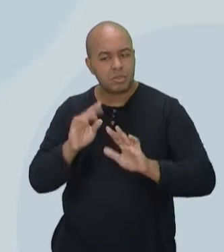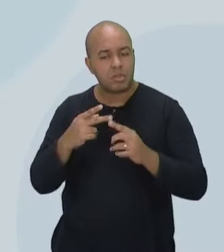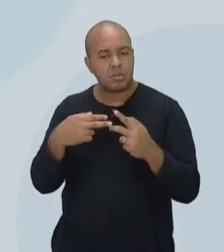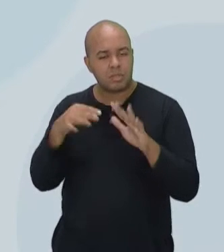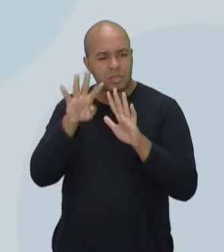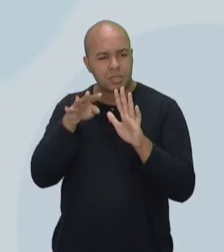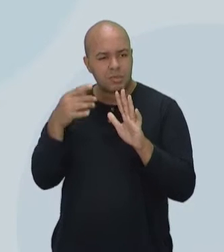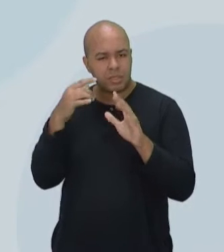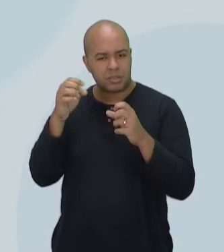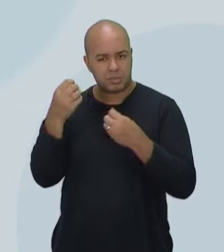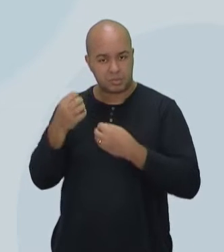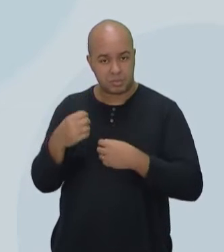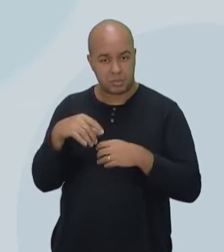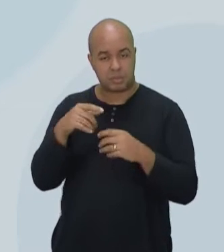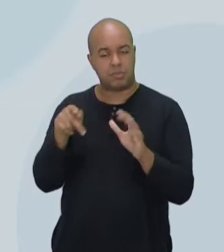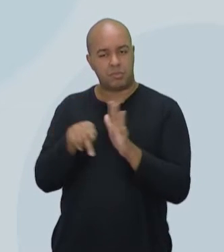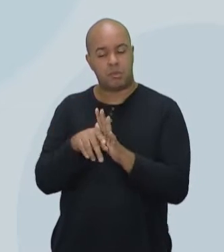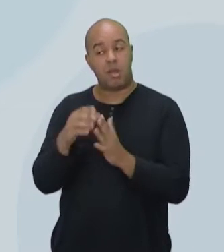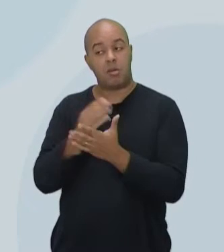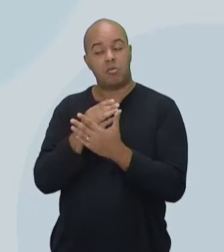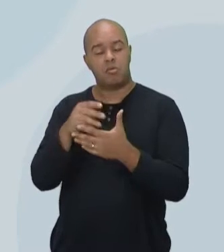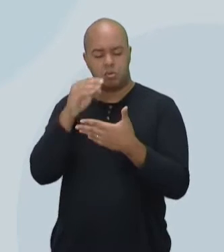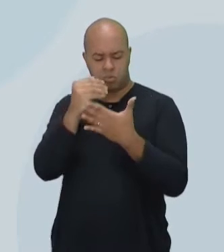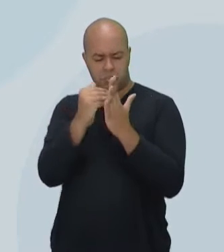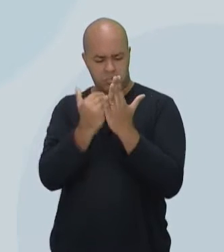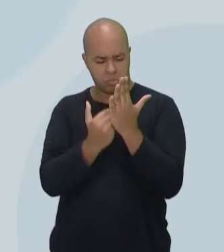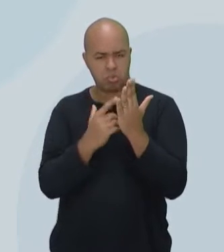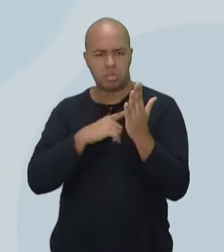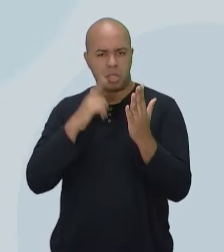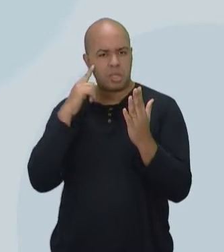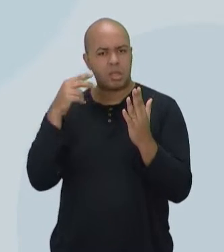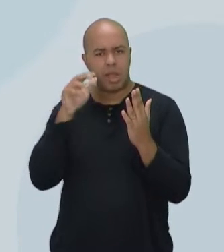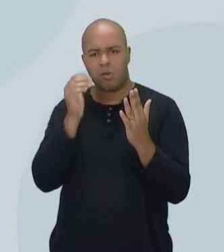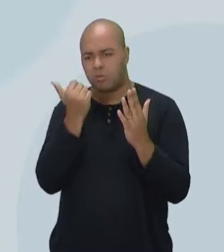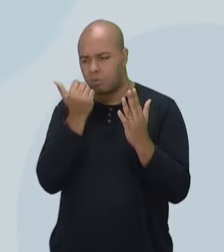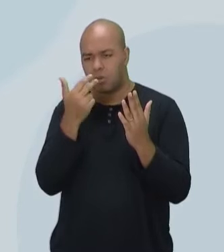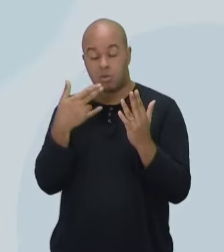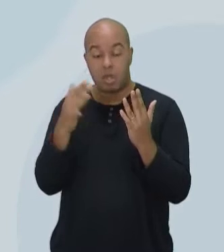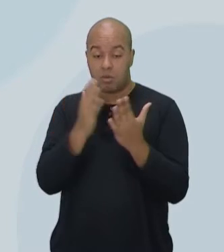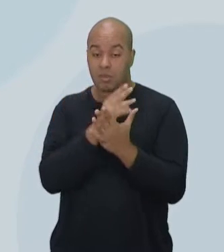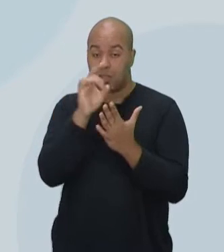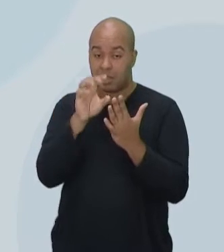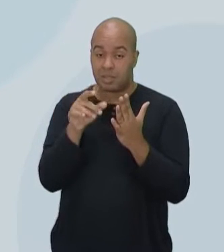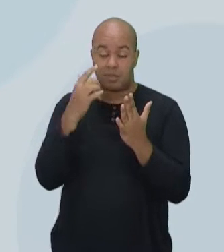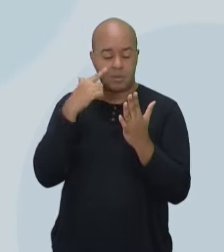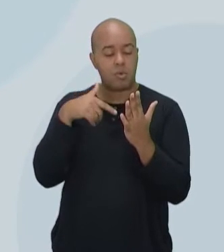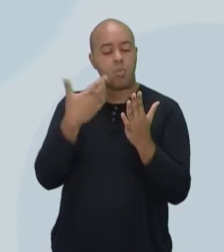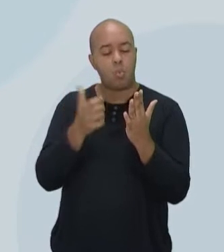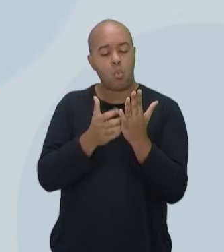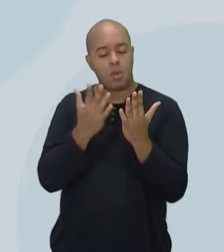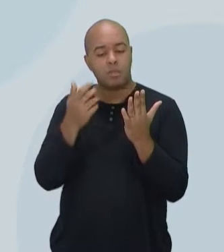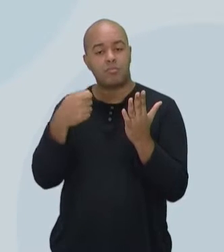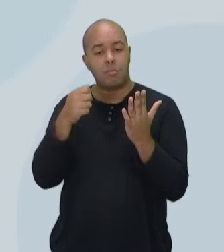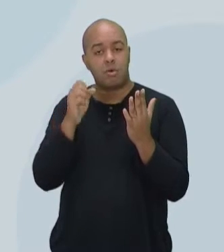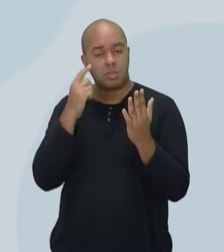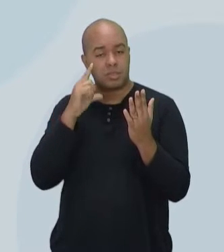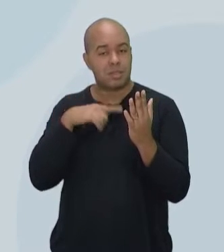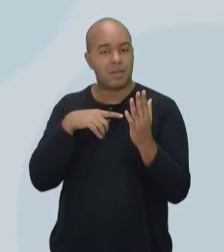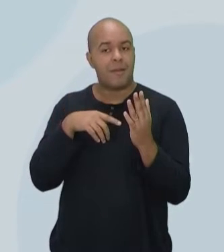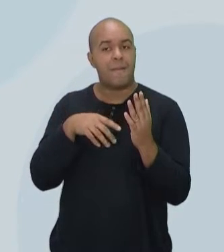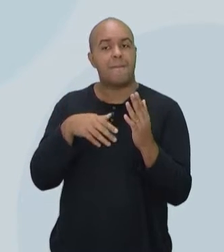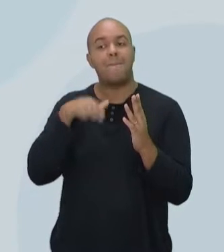tabela de informação nutricional de um alimento e verificar as quantidades de cada elemento e qual a quantidade máxima e